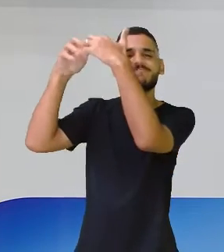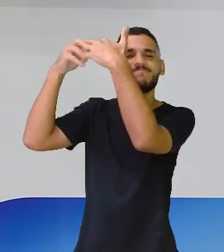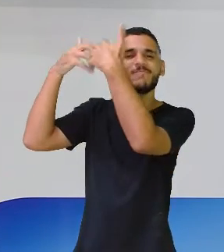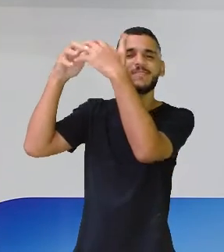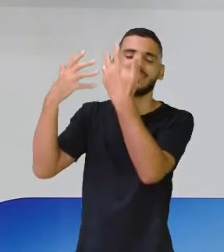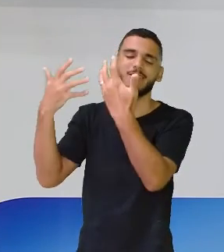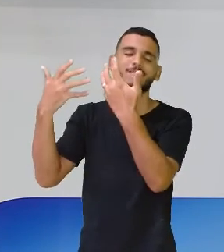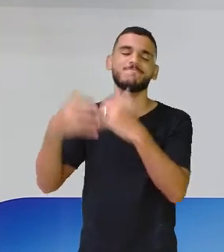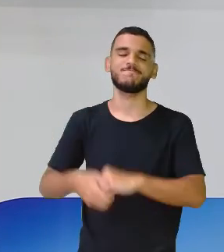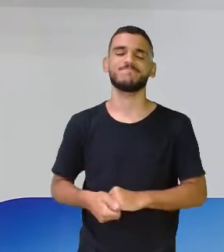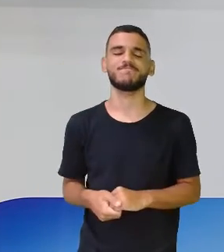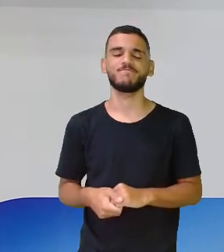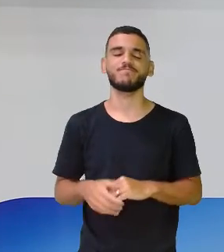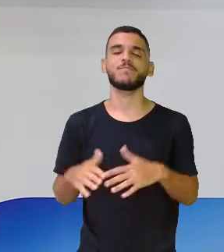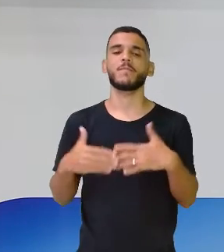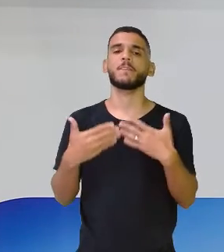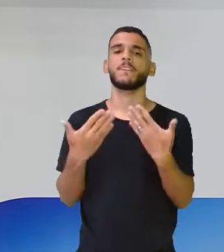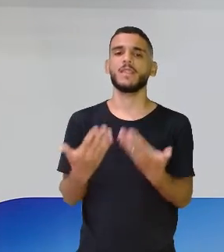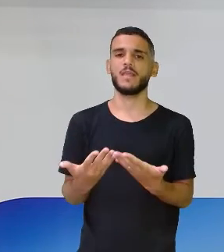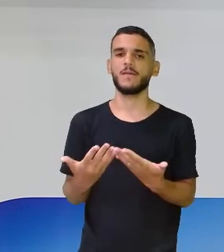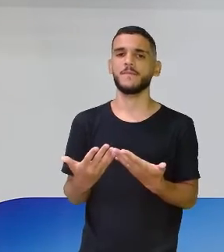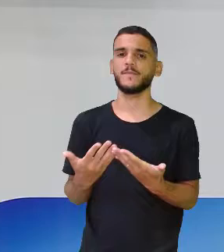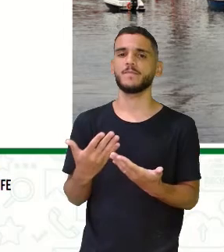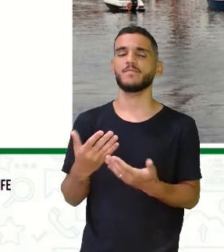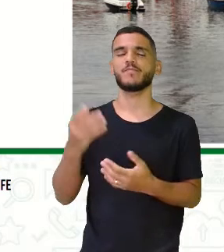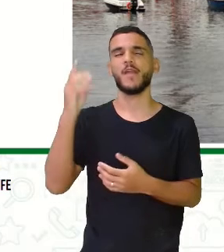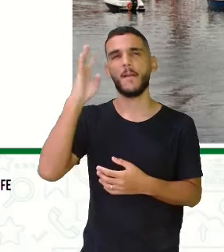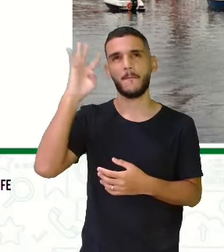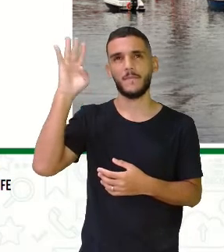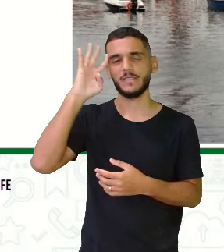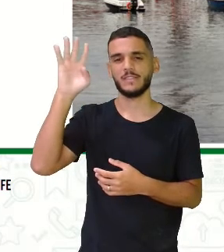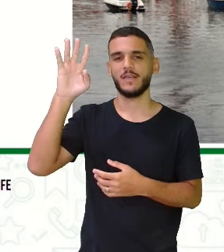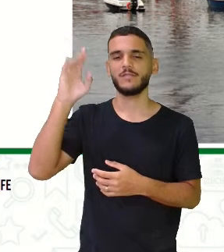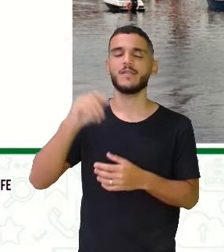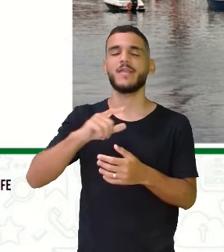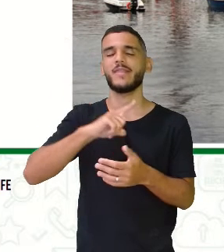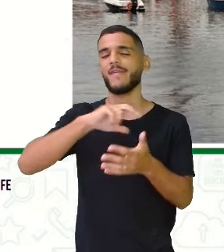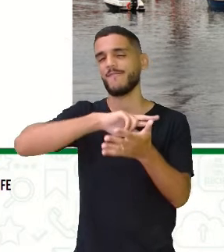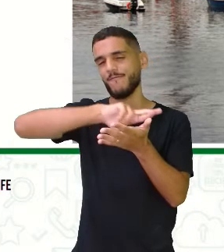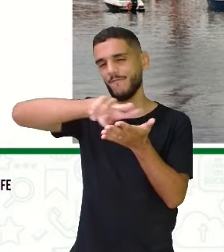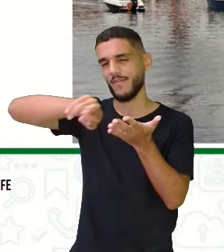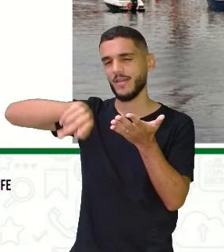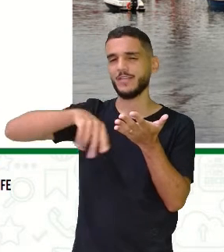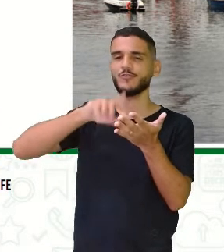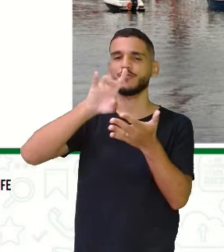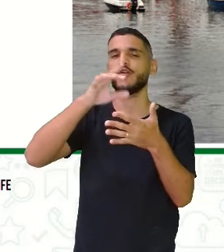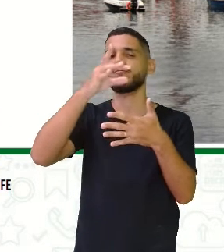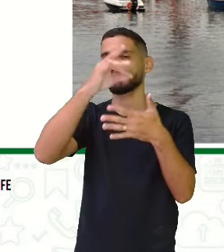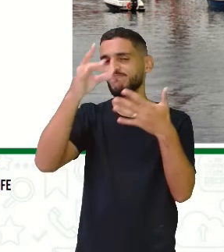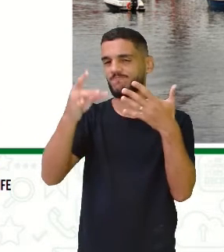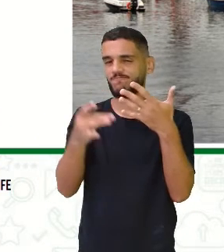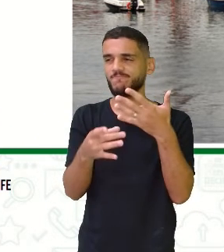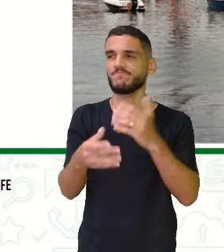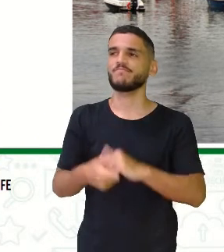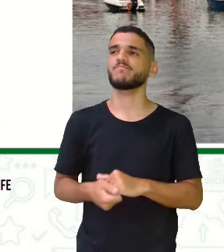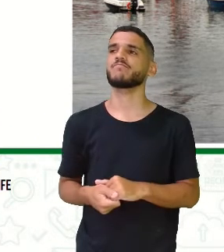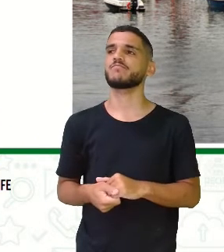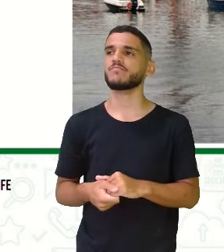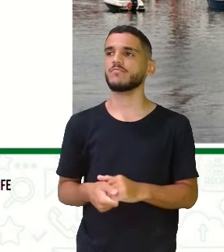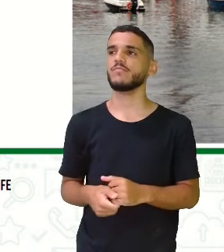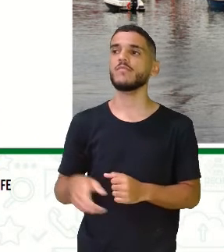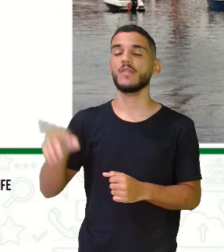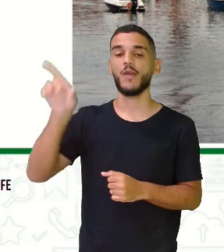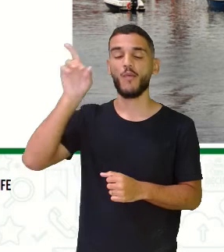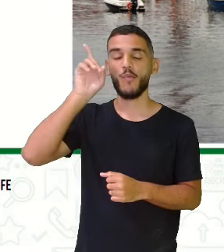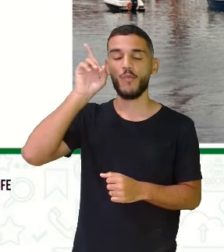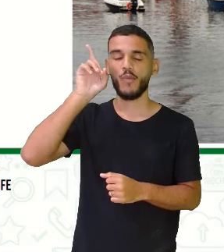algumas reflexões sobre esse trabalho não formal. Só algumas, tem várias outras. Em geral, o que leva as pessoas